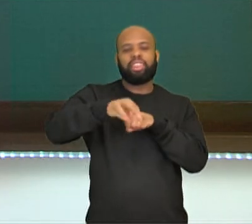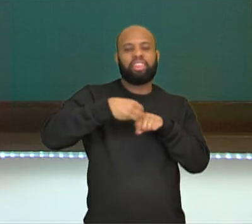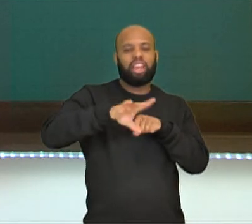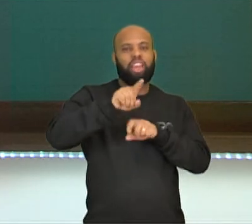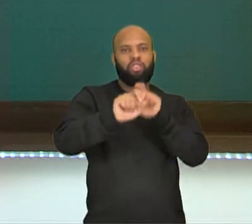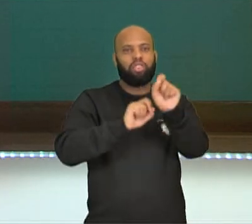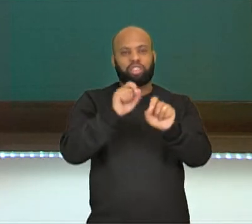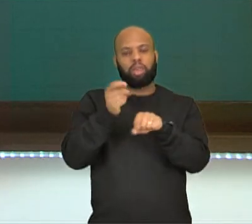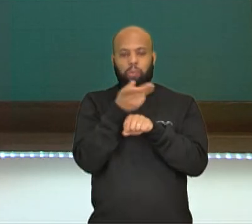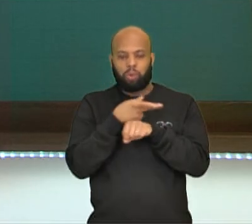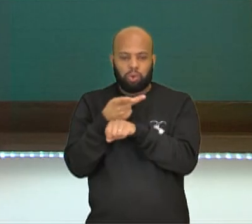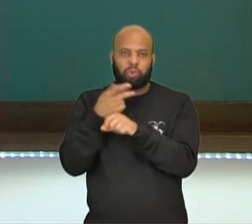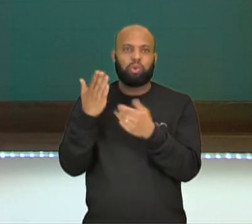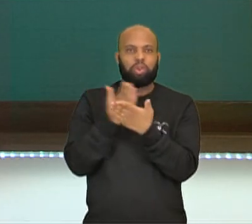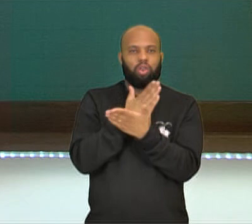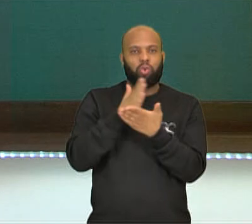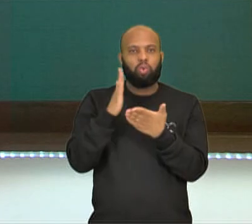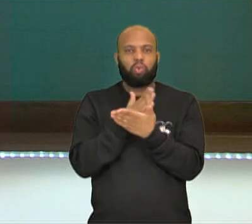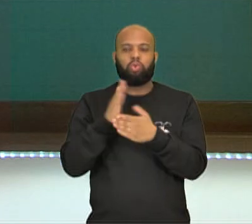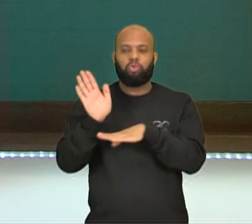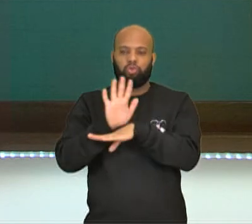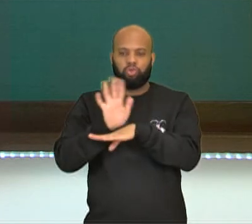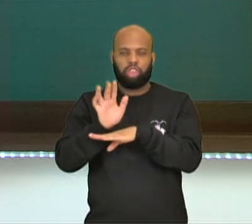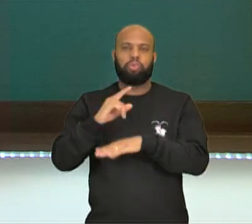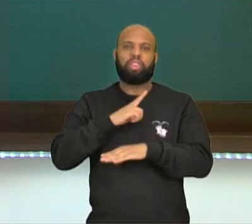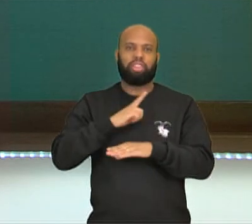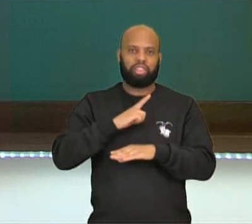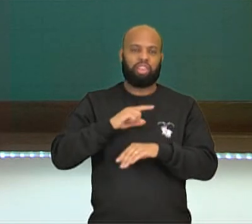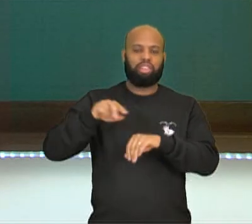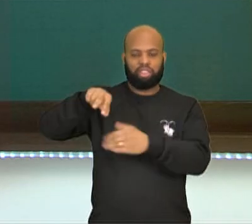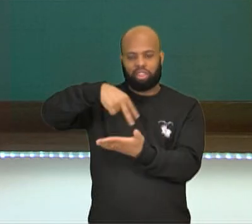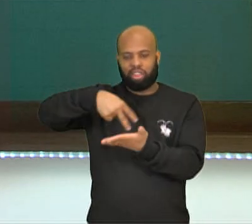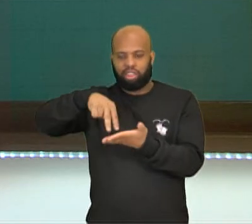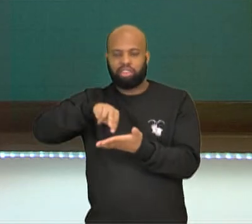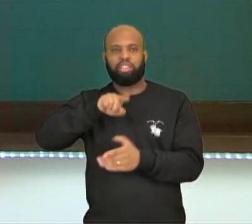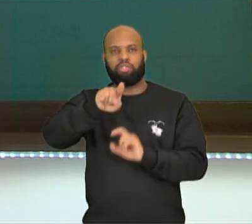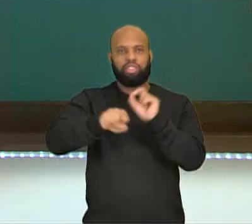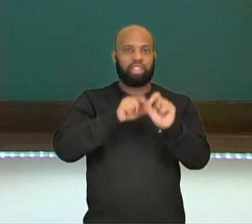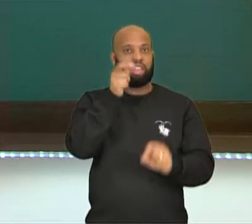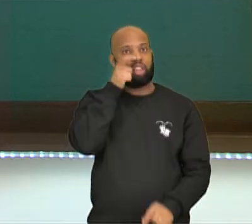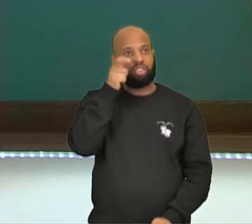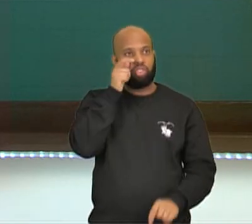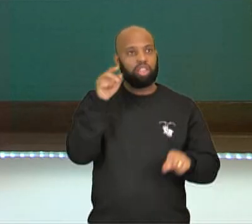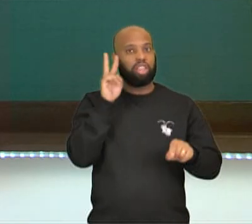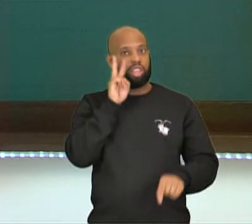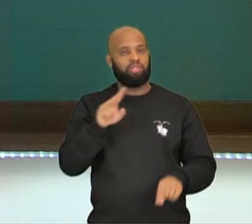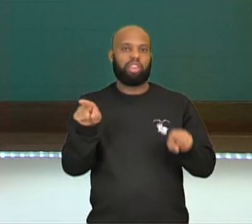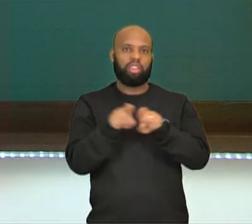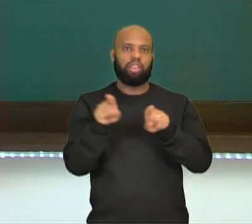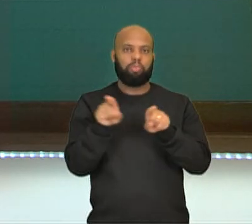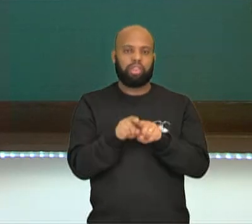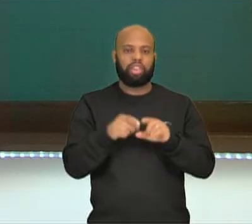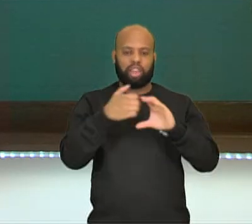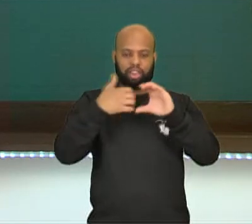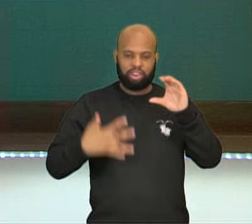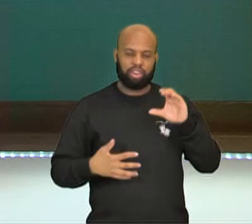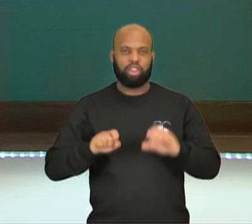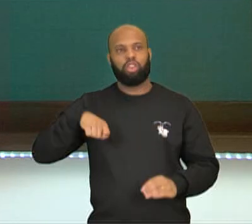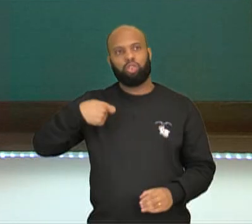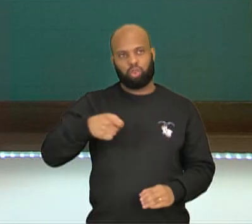para que você procure um filme de dança para assistir, para tentar ver essas características com relação aos estilos.